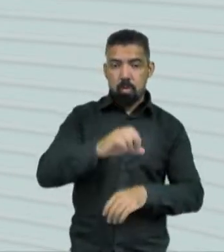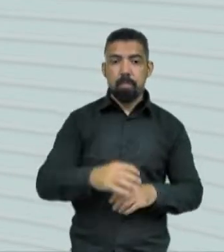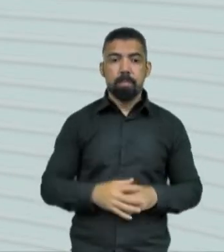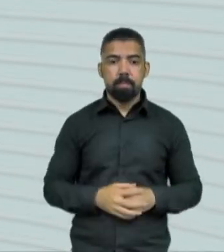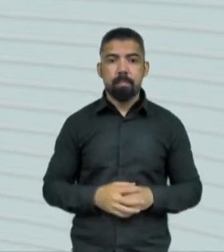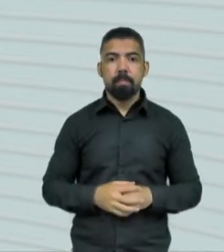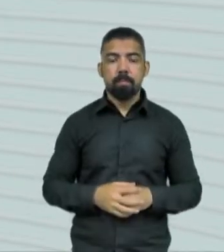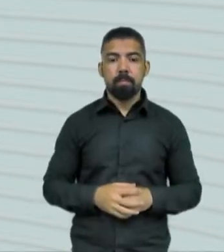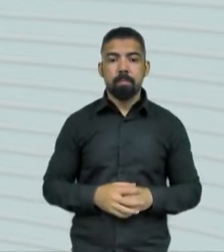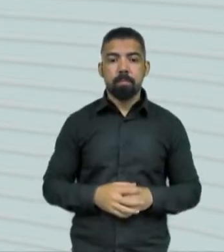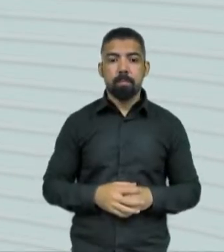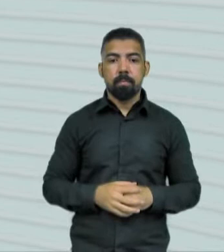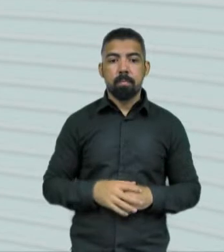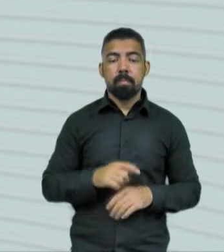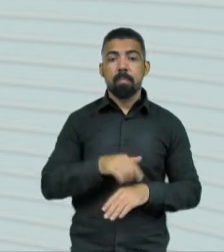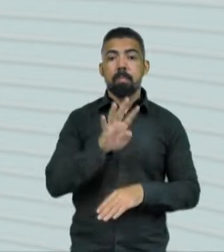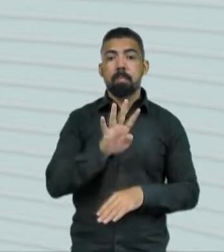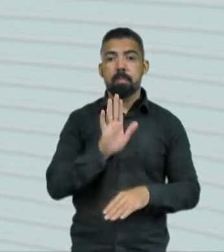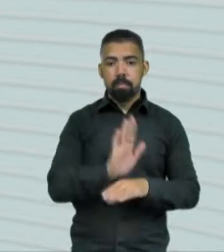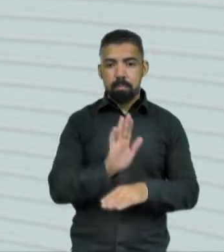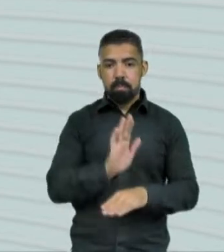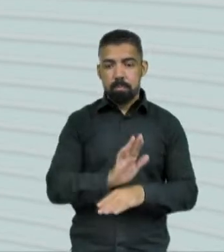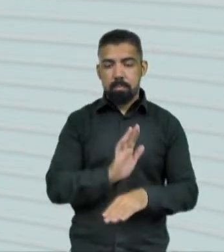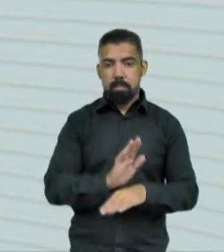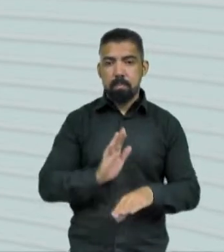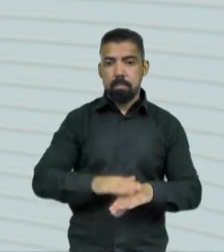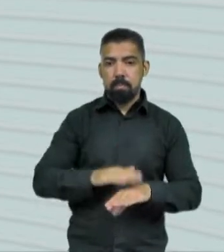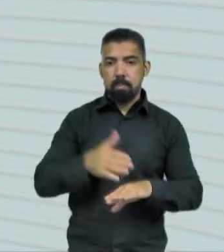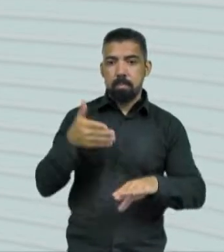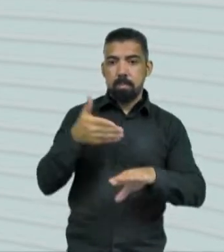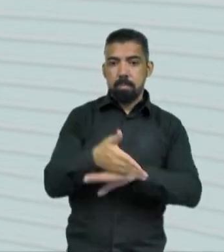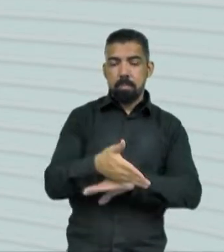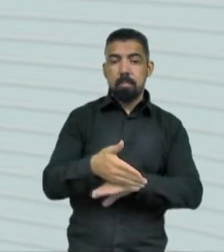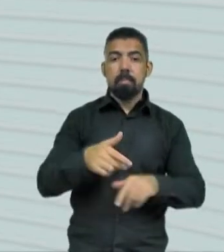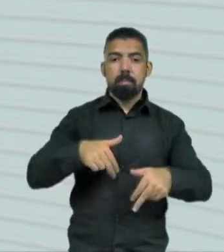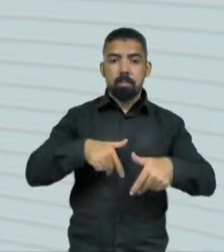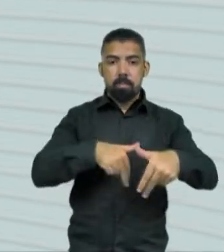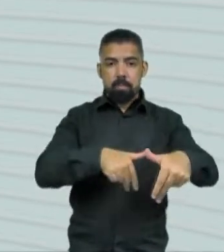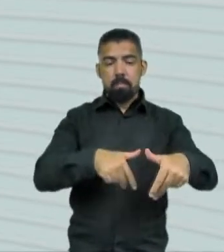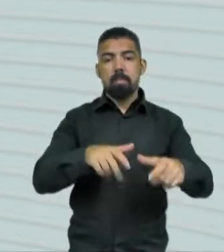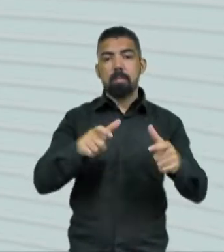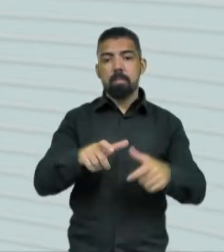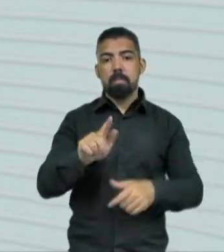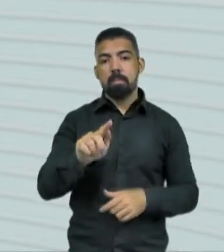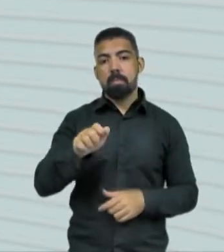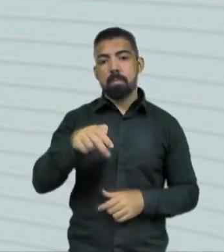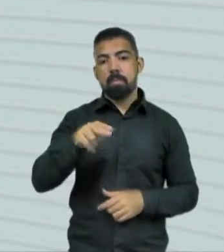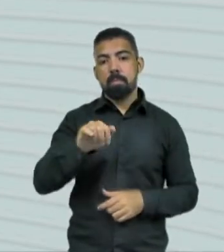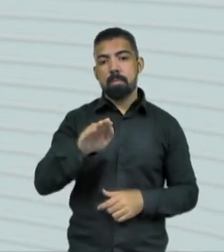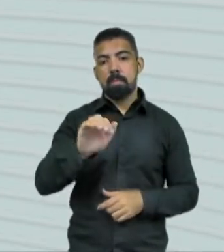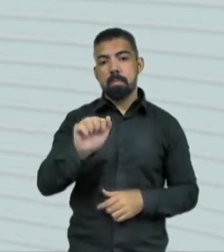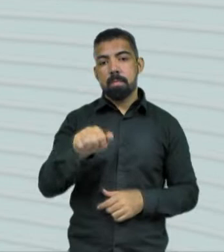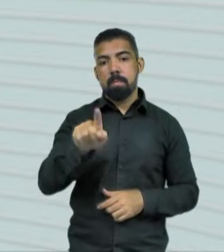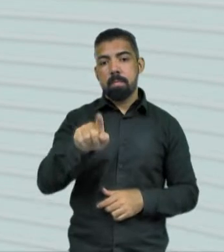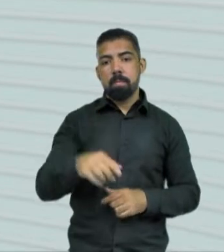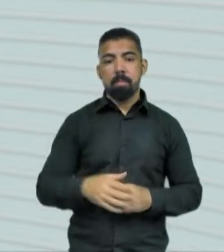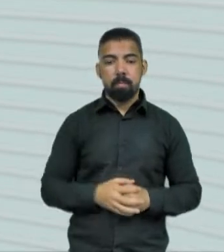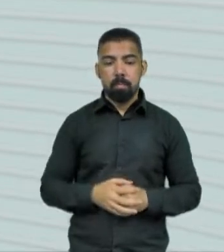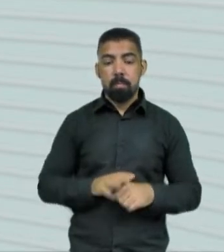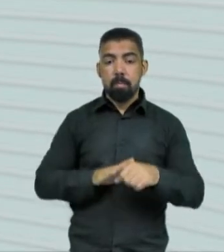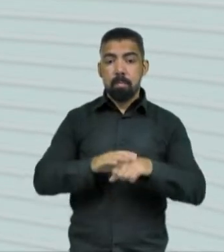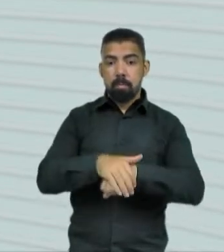Caucaia. Às 16h, participa de caminhada no bairro Genibaú, em Fortaleza. E, à noite, tem reunião